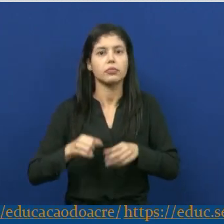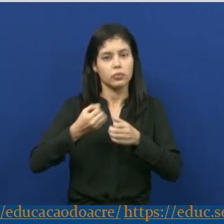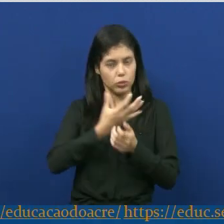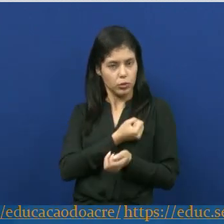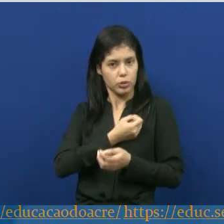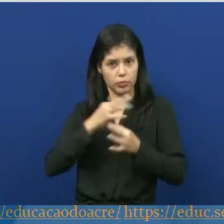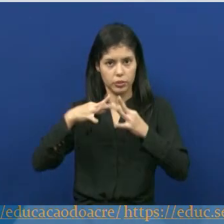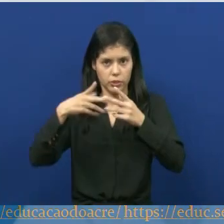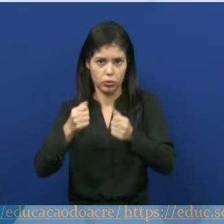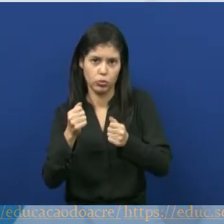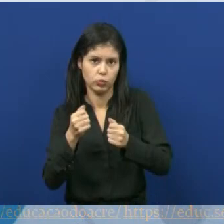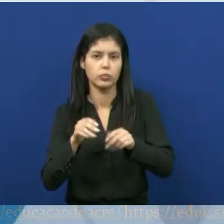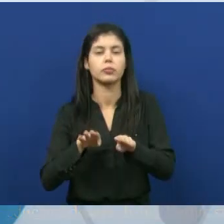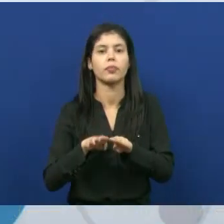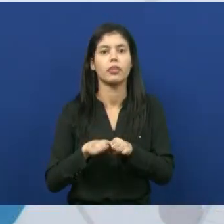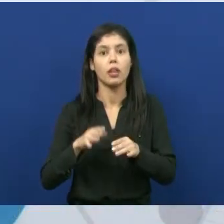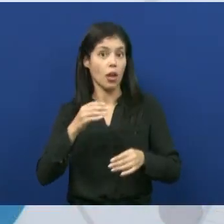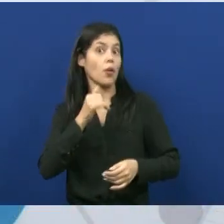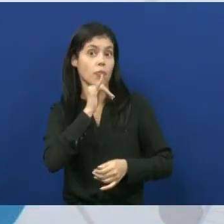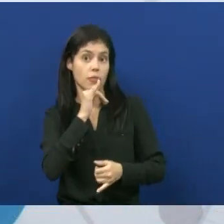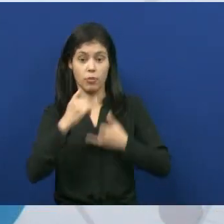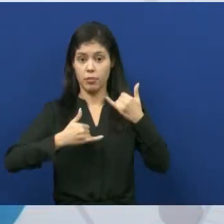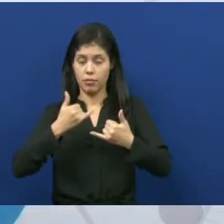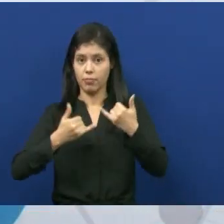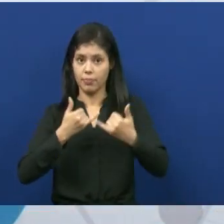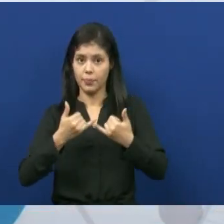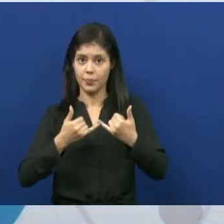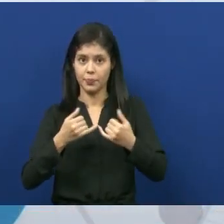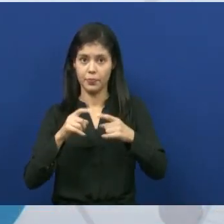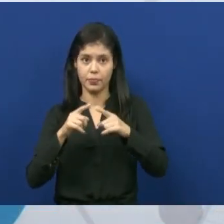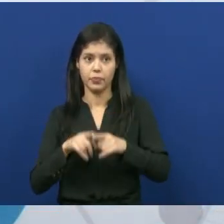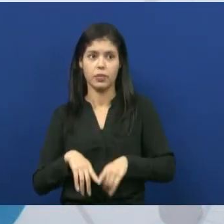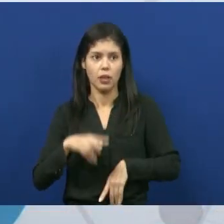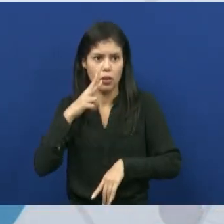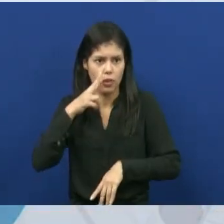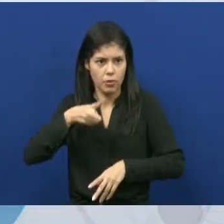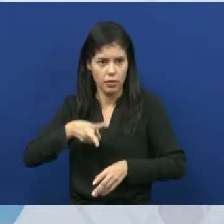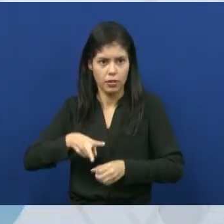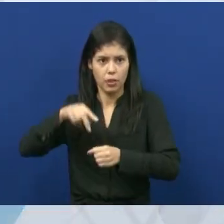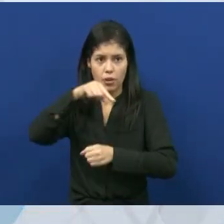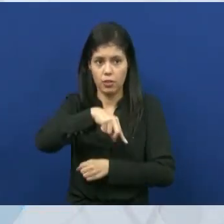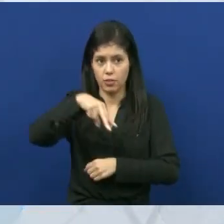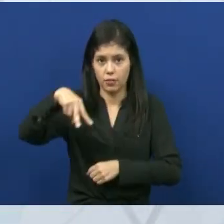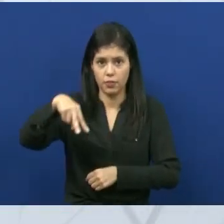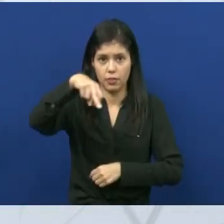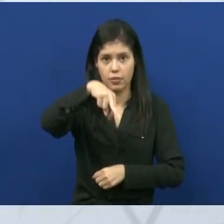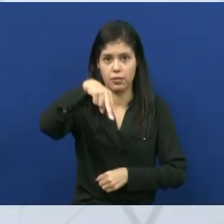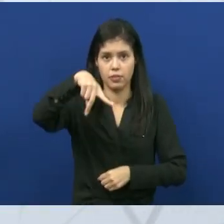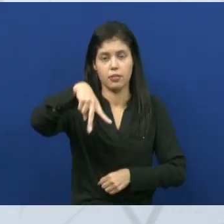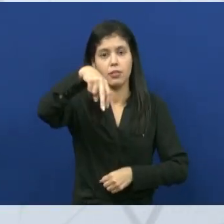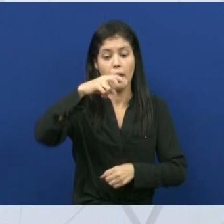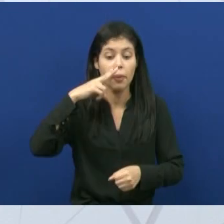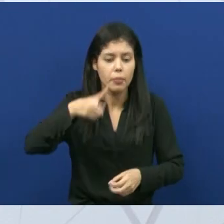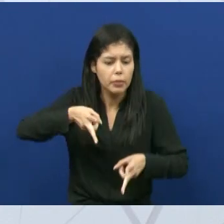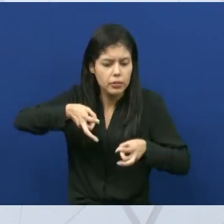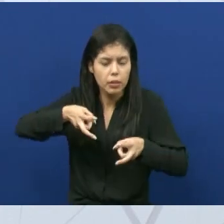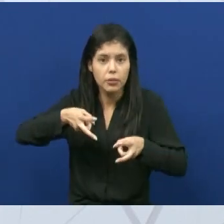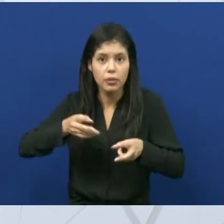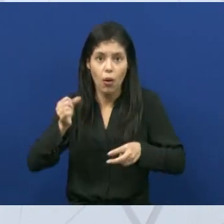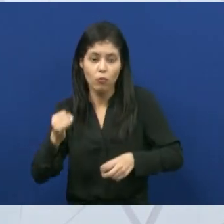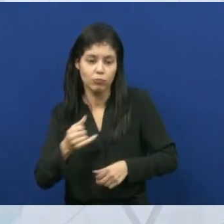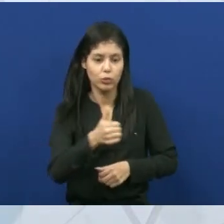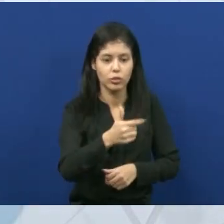o número ele faz parte de tudo uma brincadeira de amarelinha nós observamos o que a sequência numérica